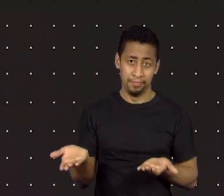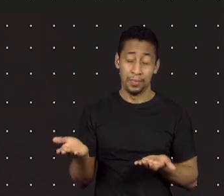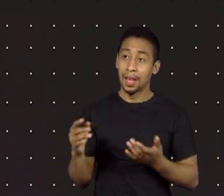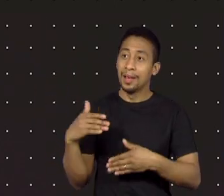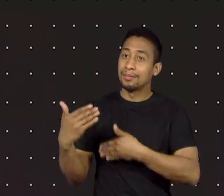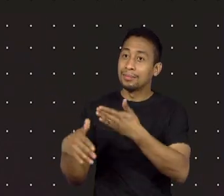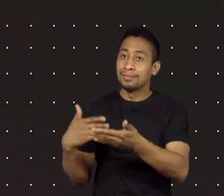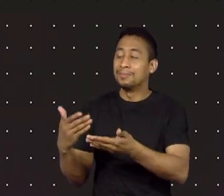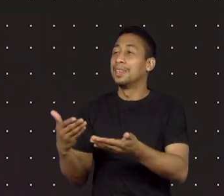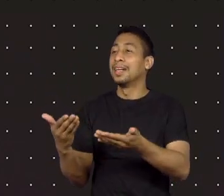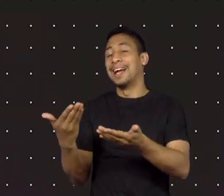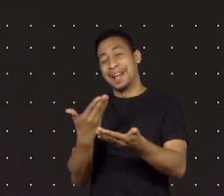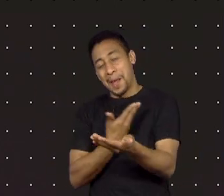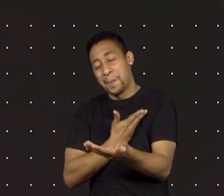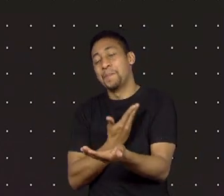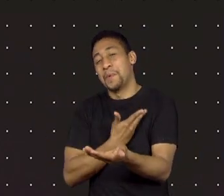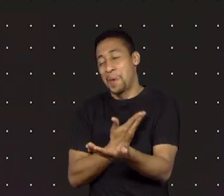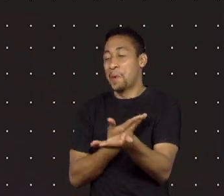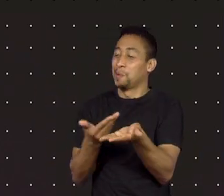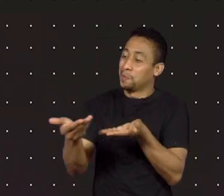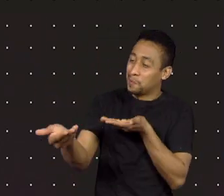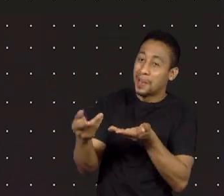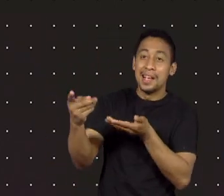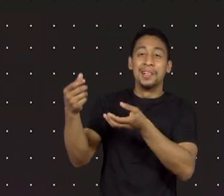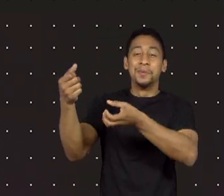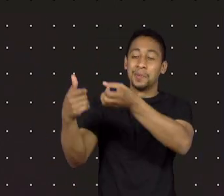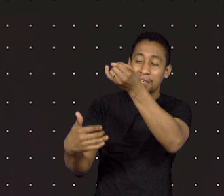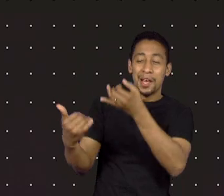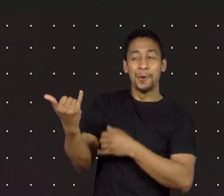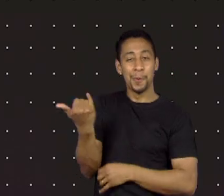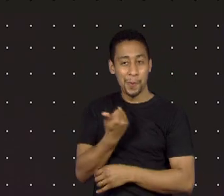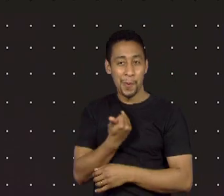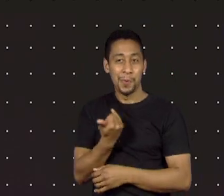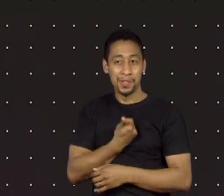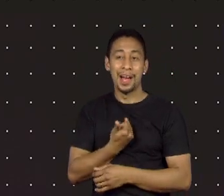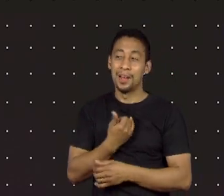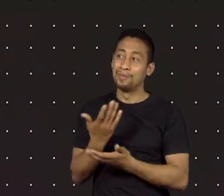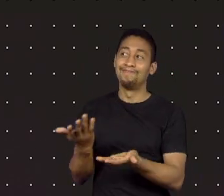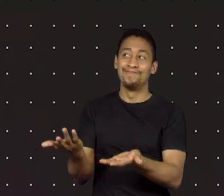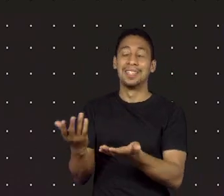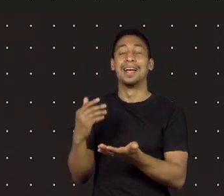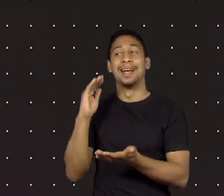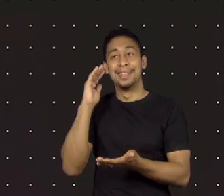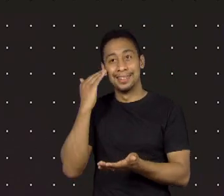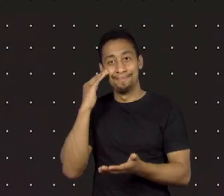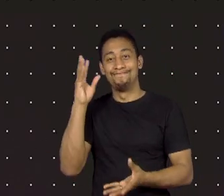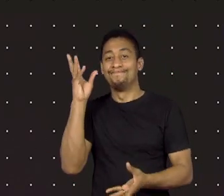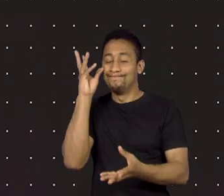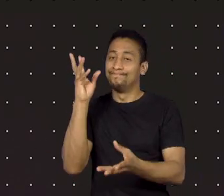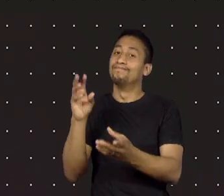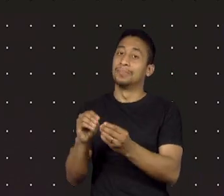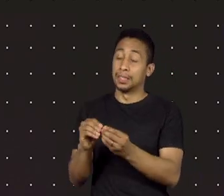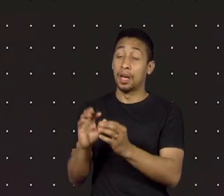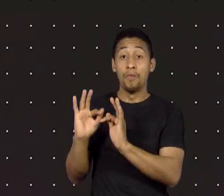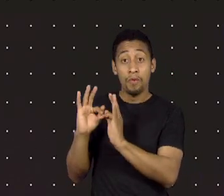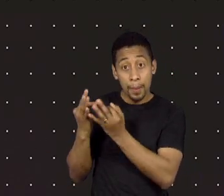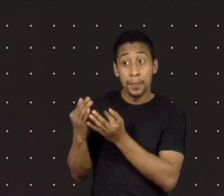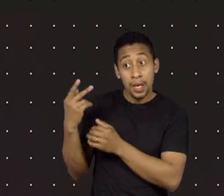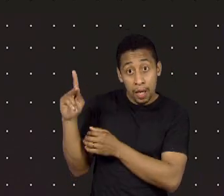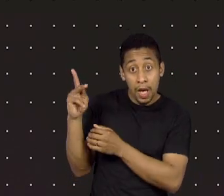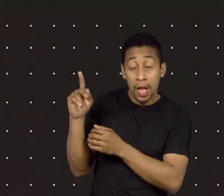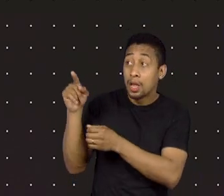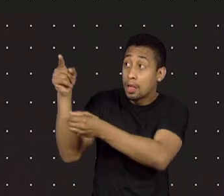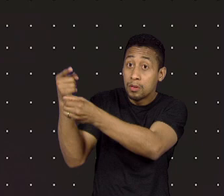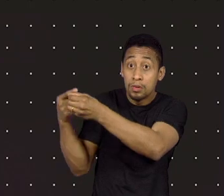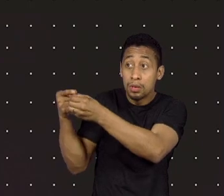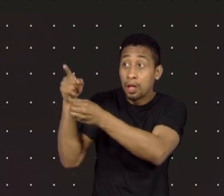a gente ficou amigo e ele me contando, realmente, a família dele foi assassinada em Białystok, né,